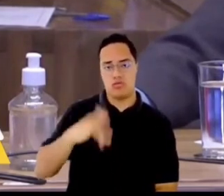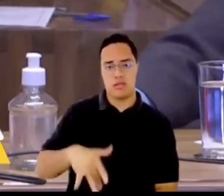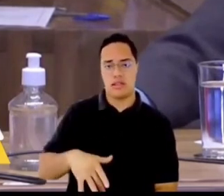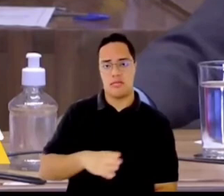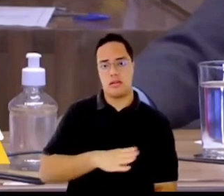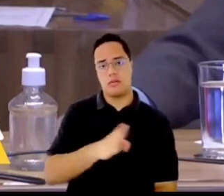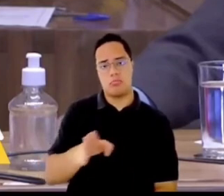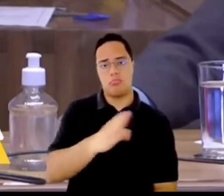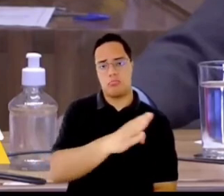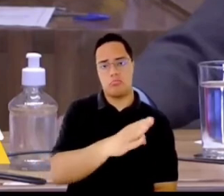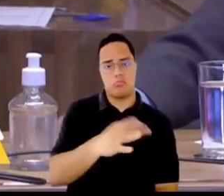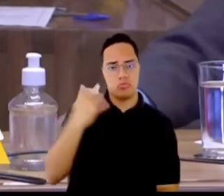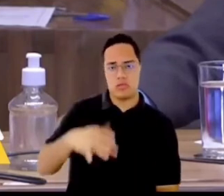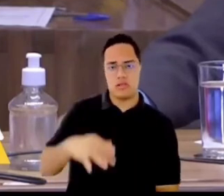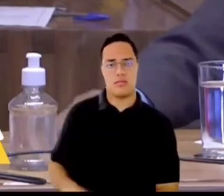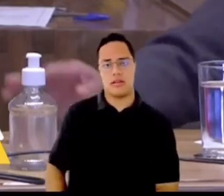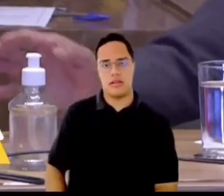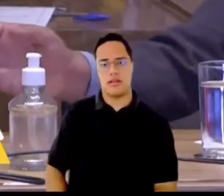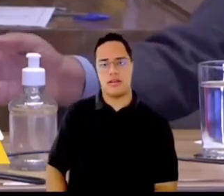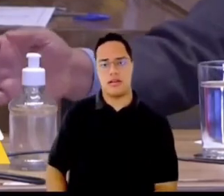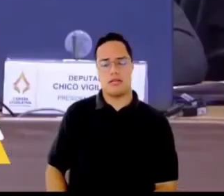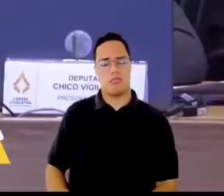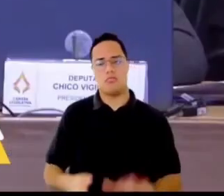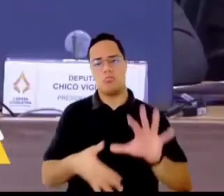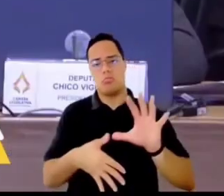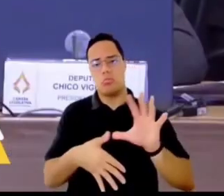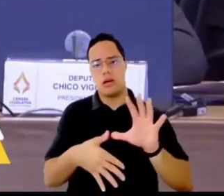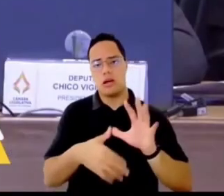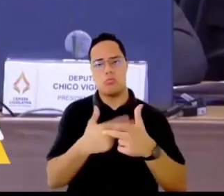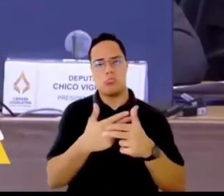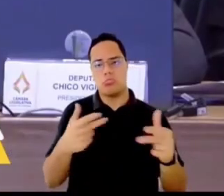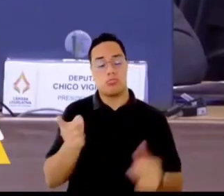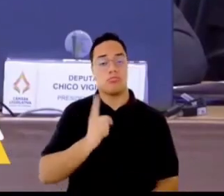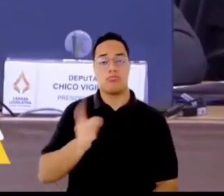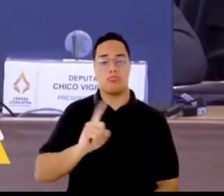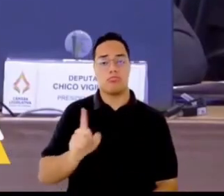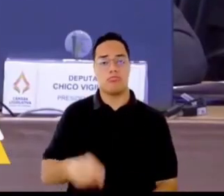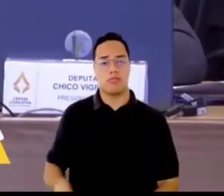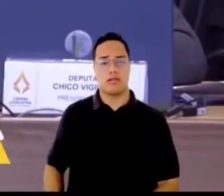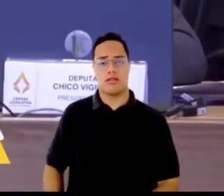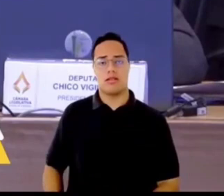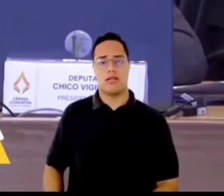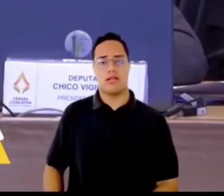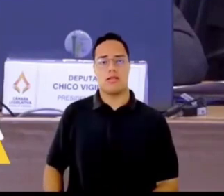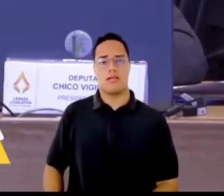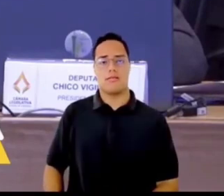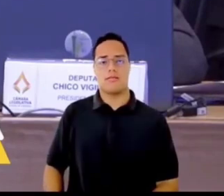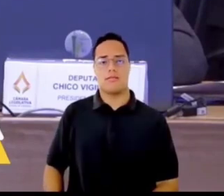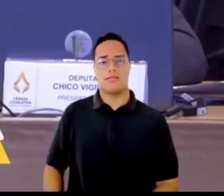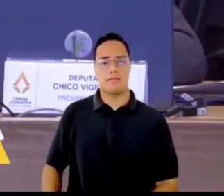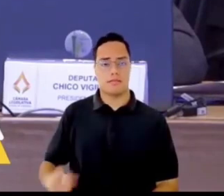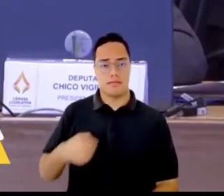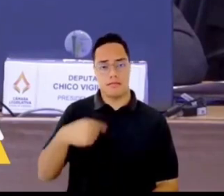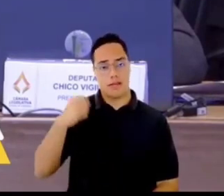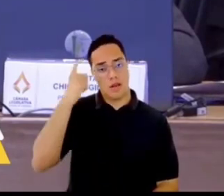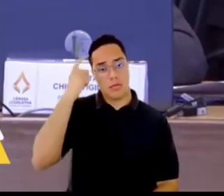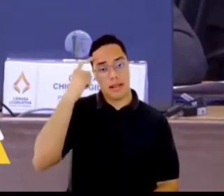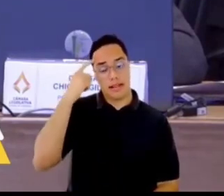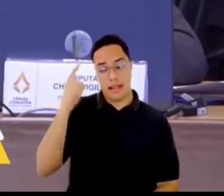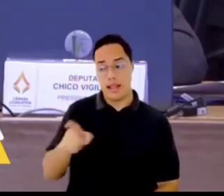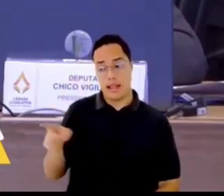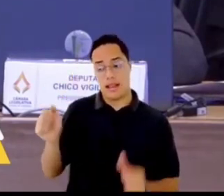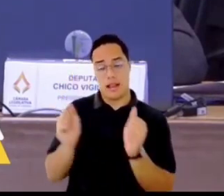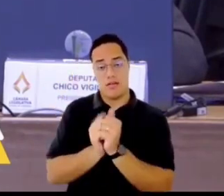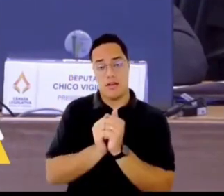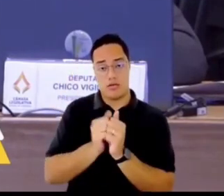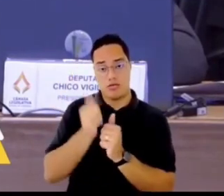nem aplicativo para ver como pediu chegar. Pediu para o senhor se dirigir com ele para Taguatinga Sul. É, eu imaginei que ele ia pegar alguém que ia